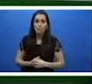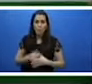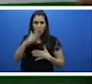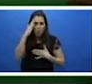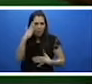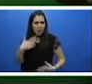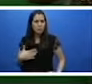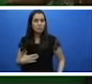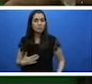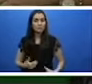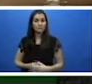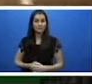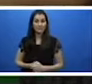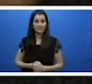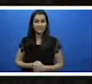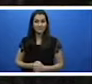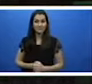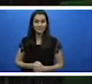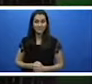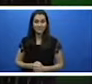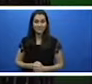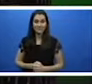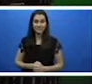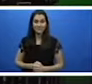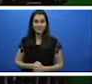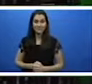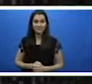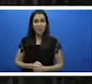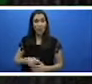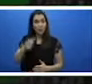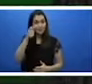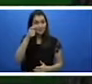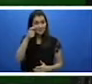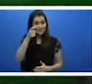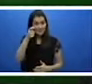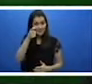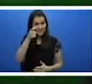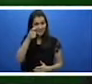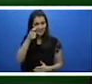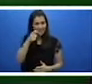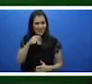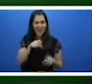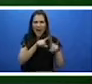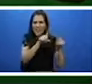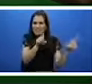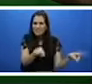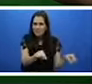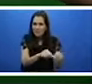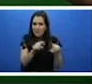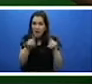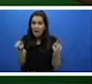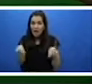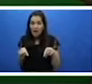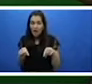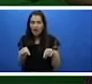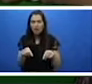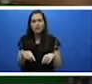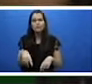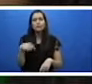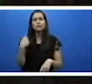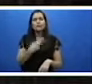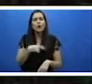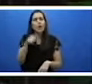mamíferos, crianças? Ao observarmos as imagens a seguir, podemos notar que os animais